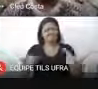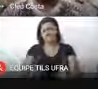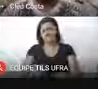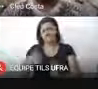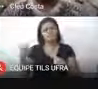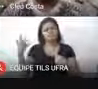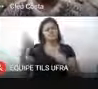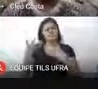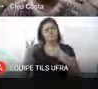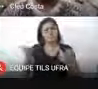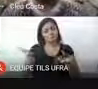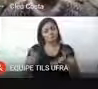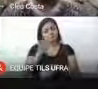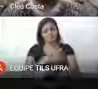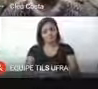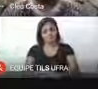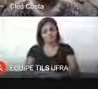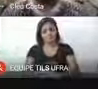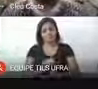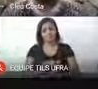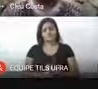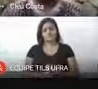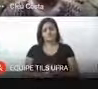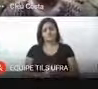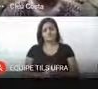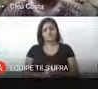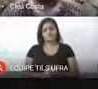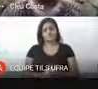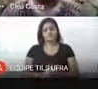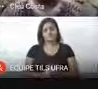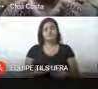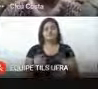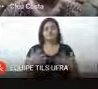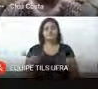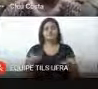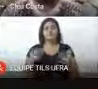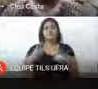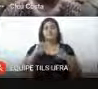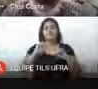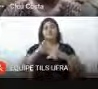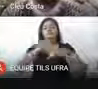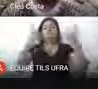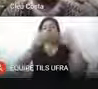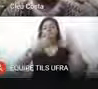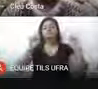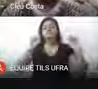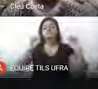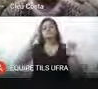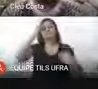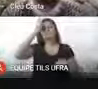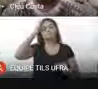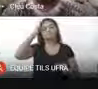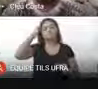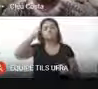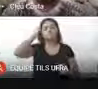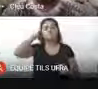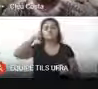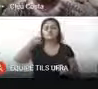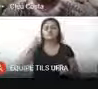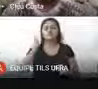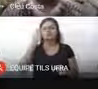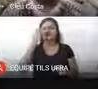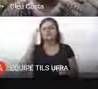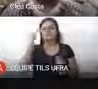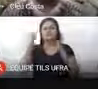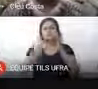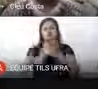nossa tarde. Né? Então, quanto a avisos, o que eu tenho de aviso é que as pessoas perguntam um pouquinho do certificado, ele